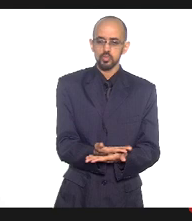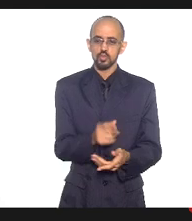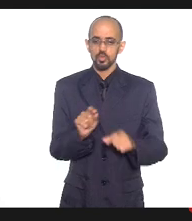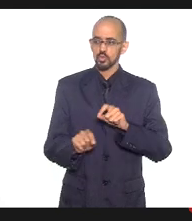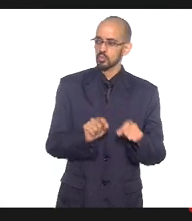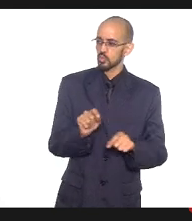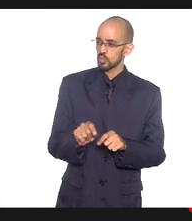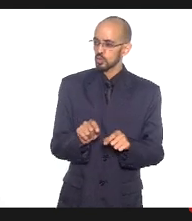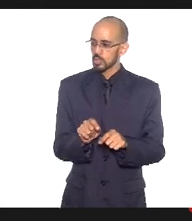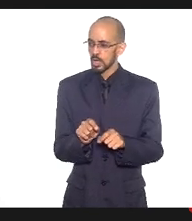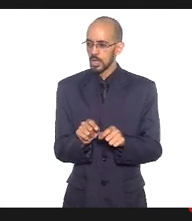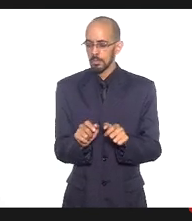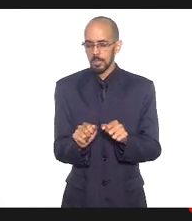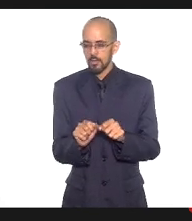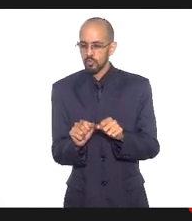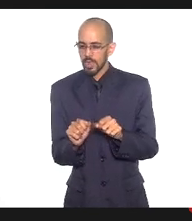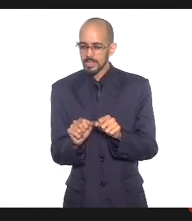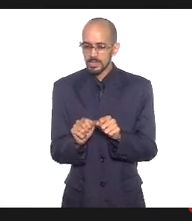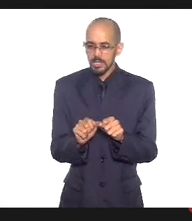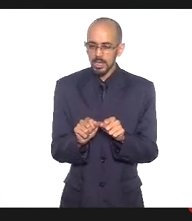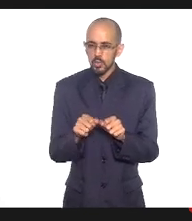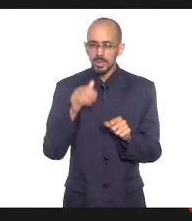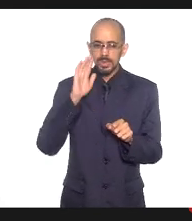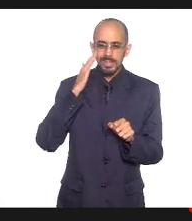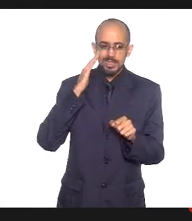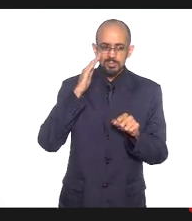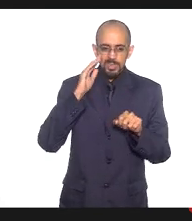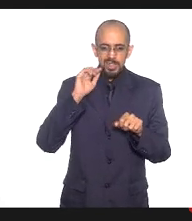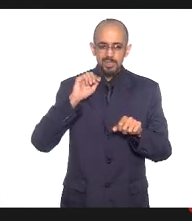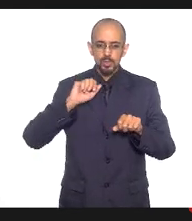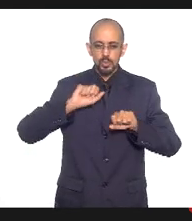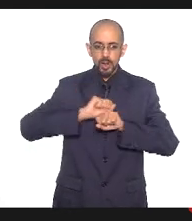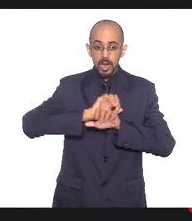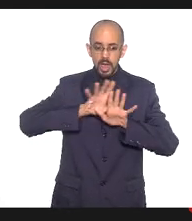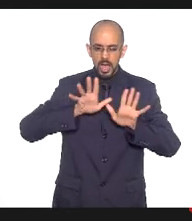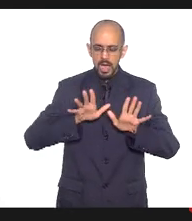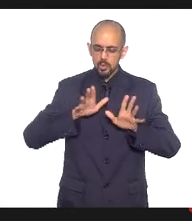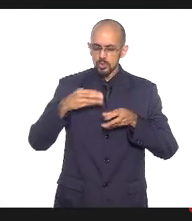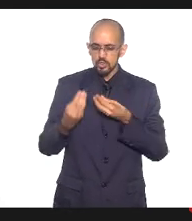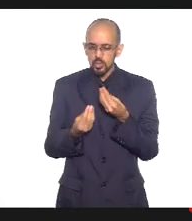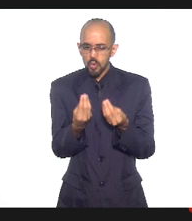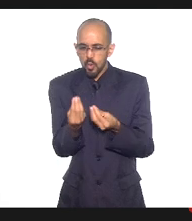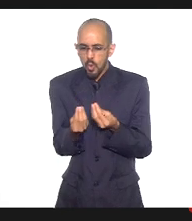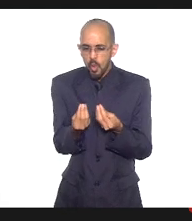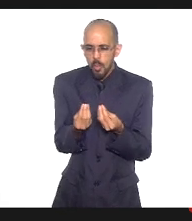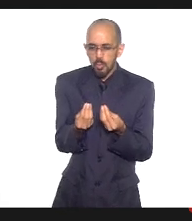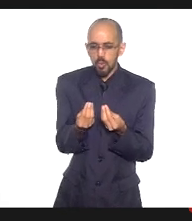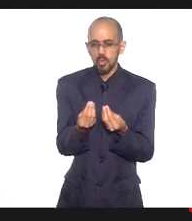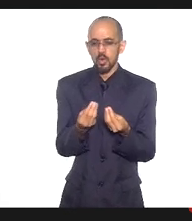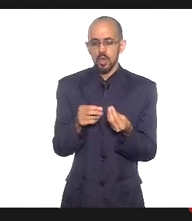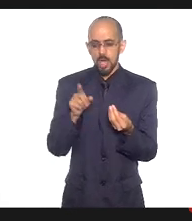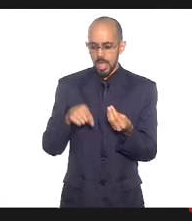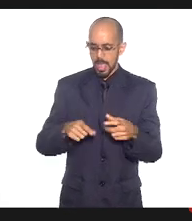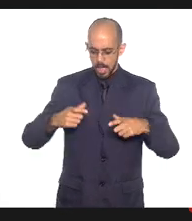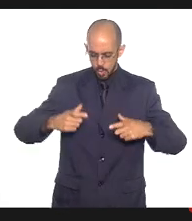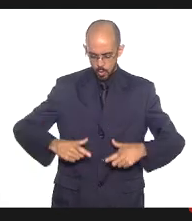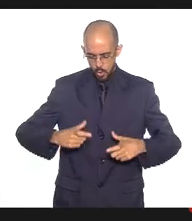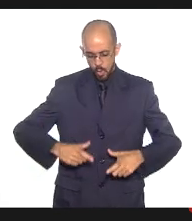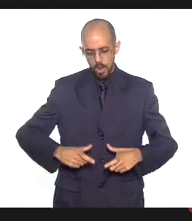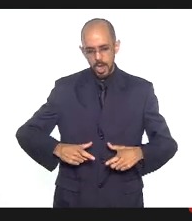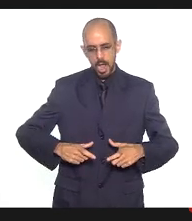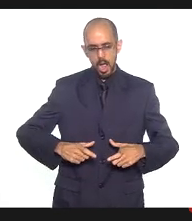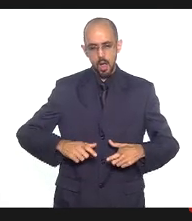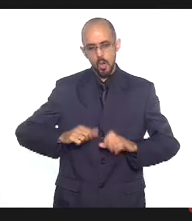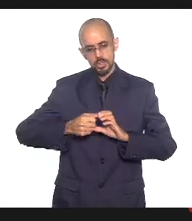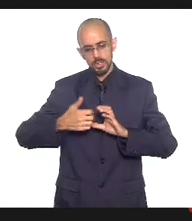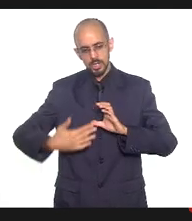para desenhar, para entender bem, compreender como é o reservatório